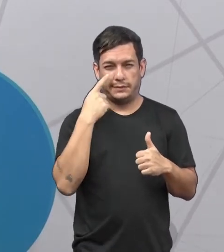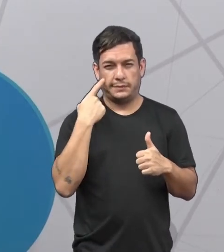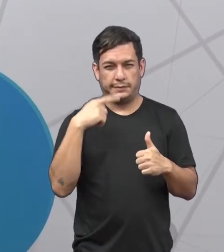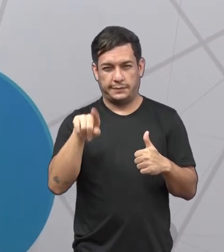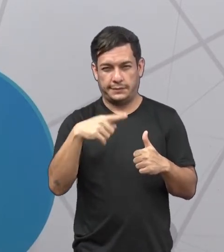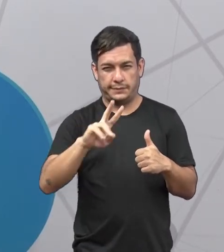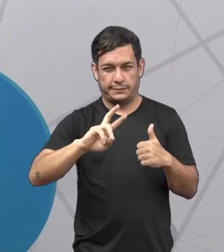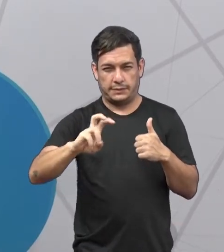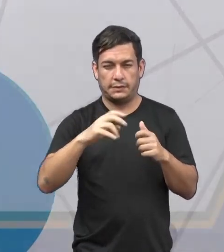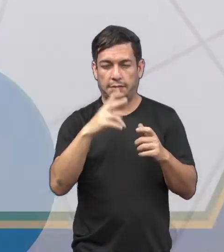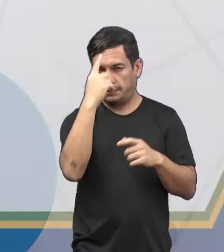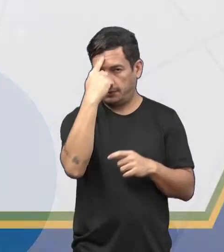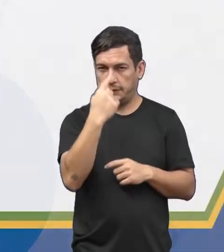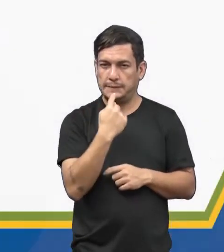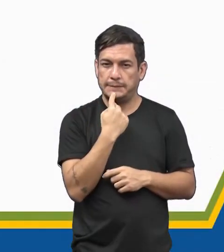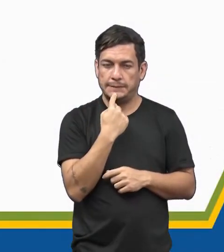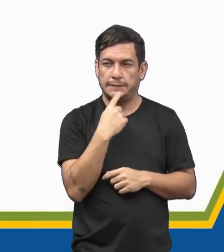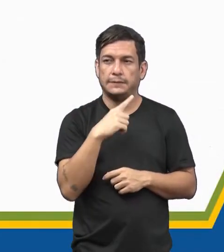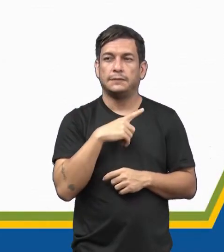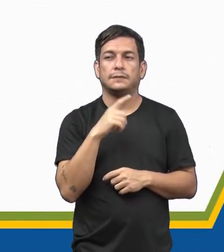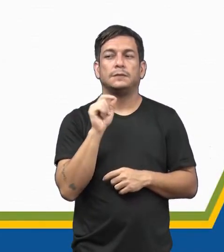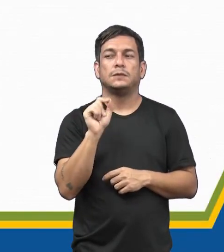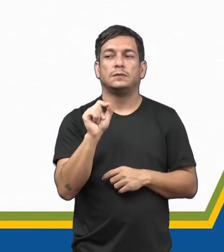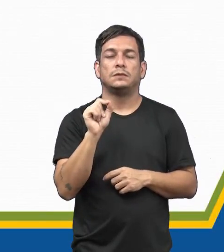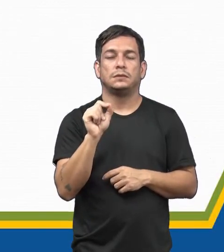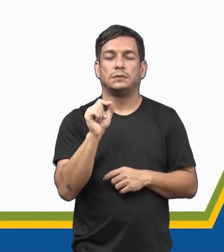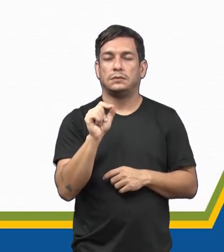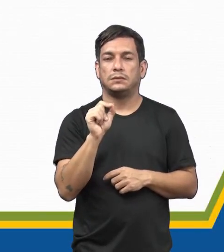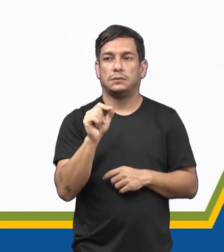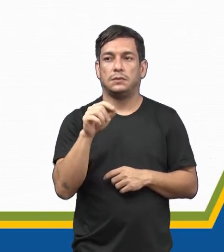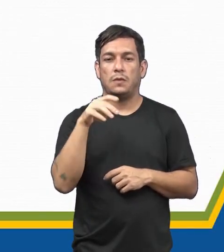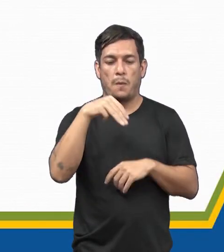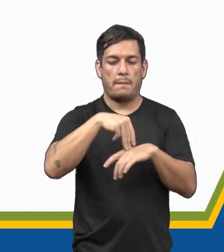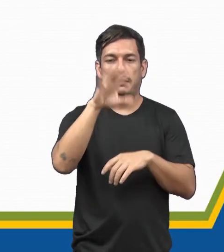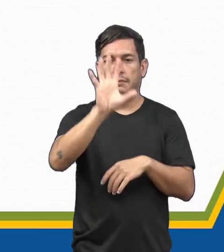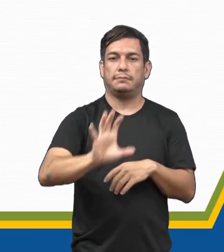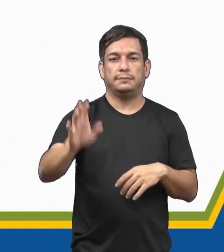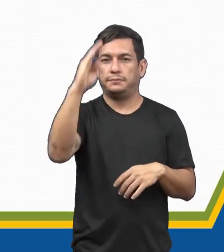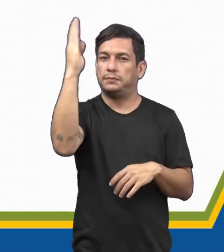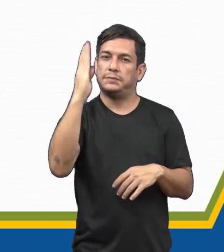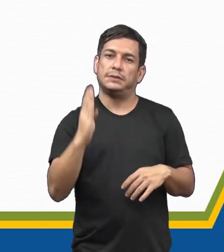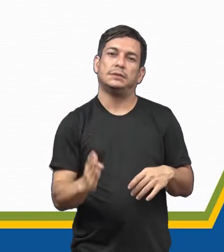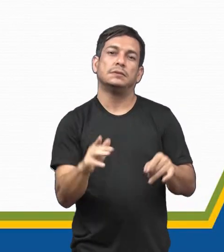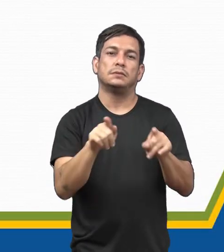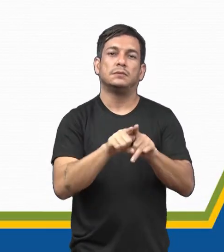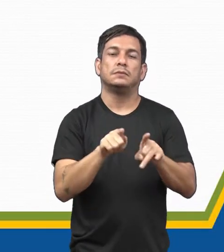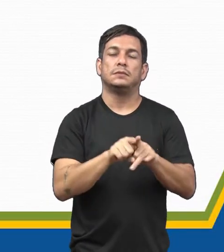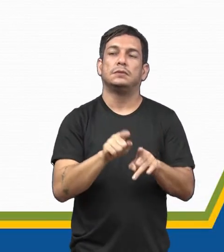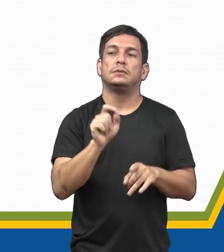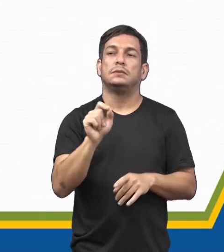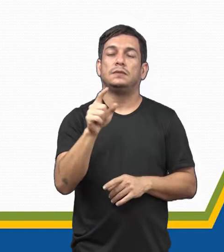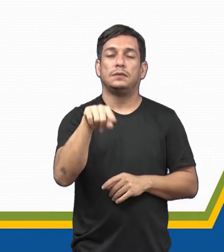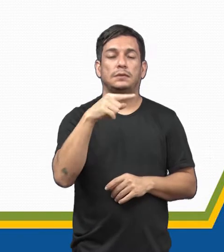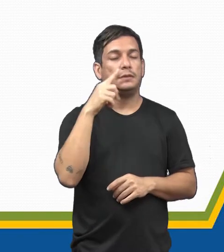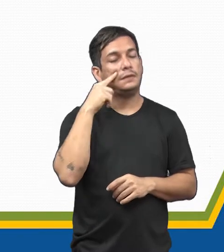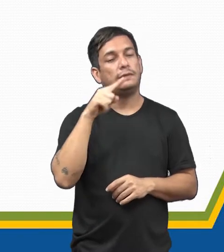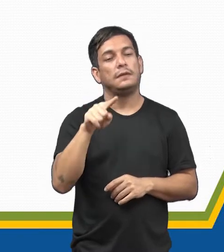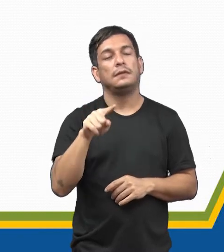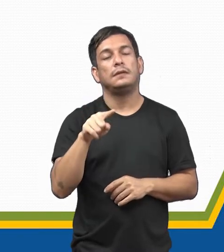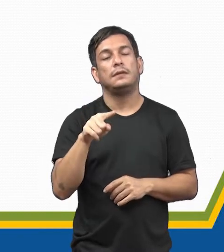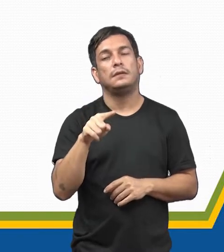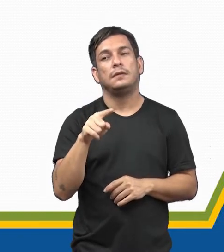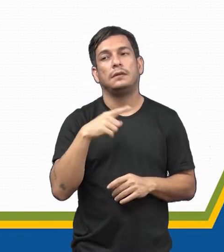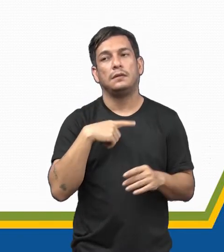observarem a imagem, nós temos ali, né, o mapa do Brasil, onde vocês visualizam, e